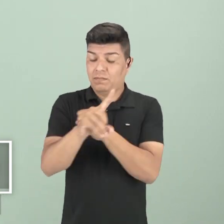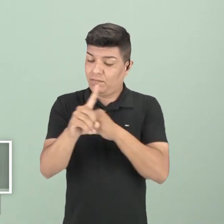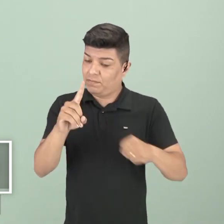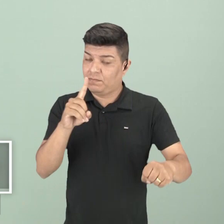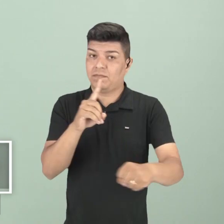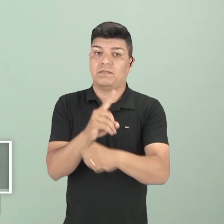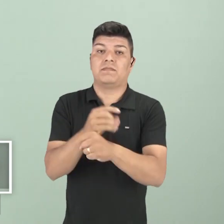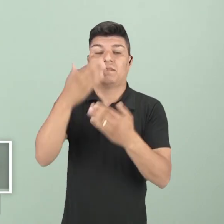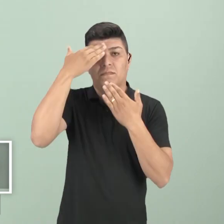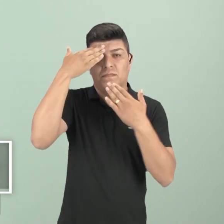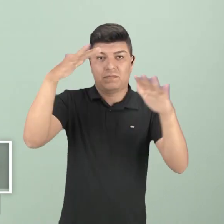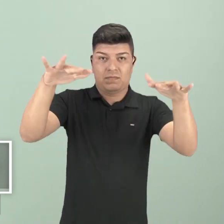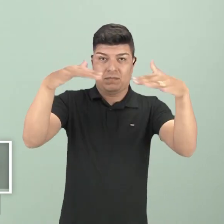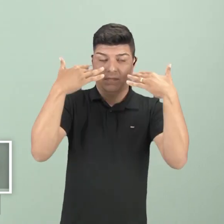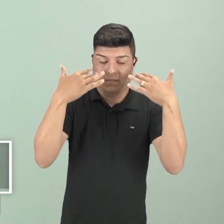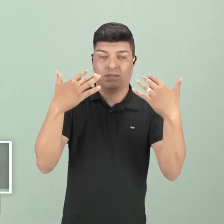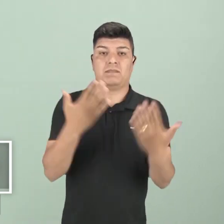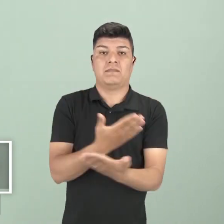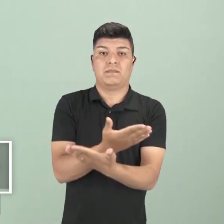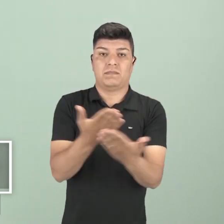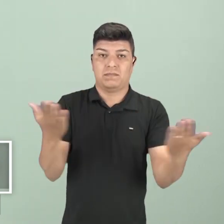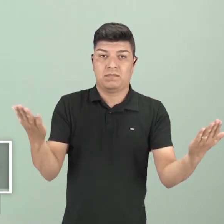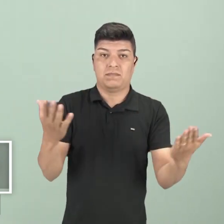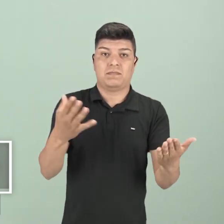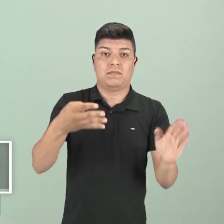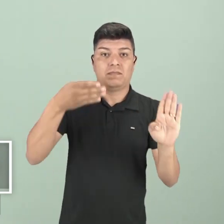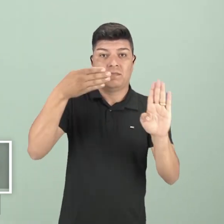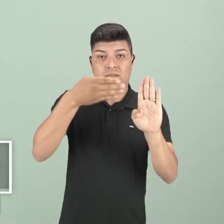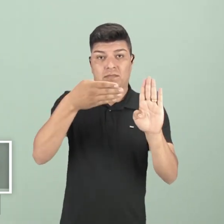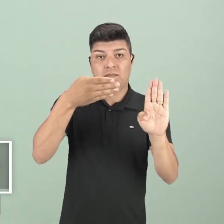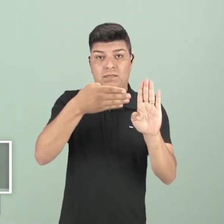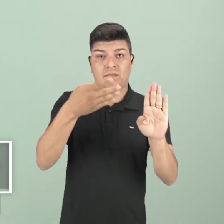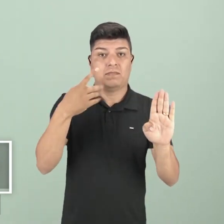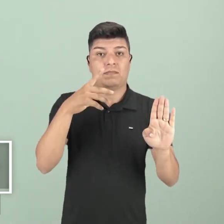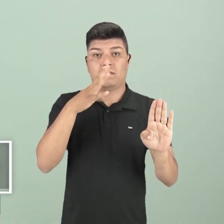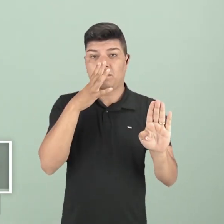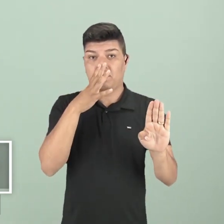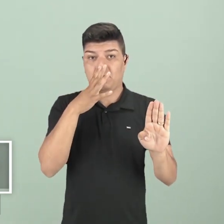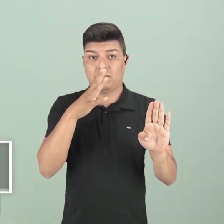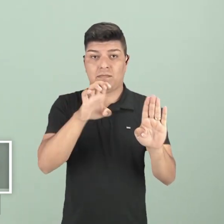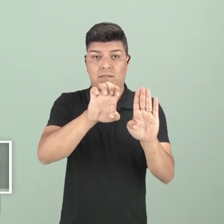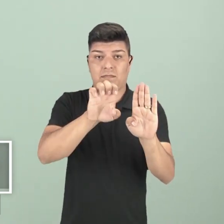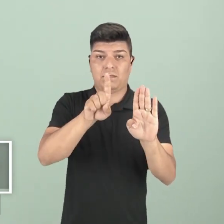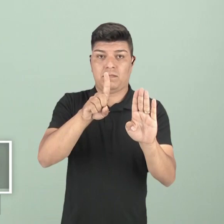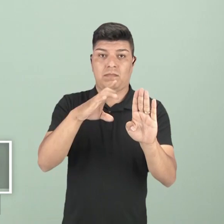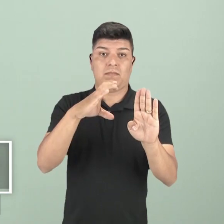sociedade. Obrigada pela atenção de vocês. Para rever essa aula, vocês vão visitar o site